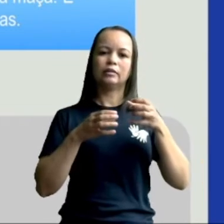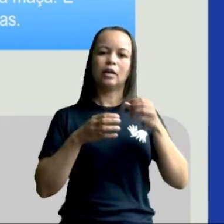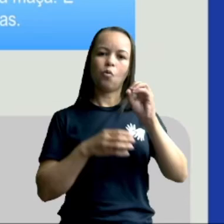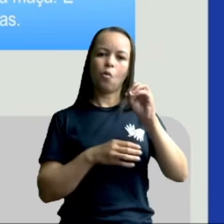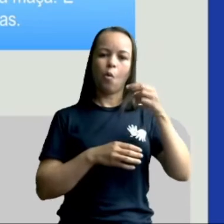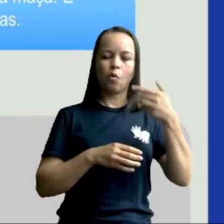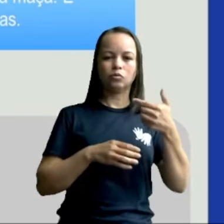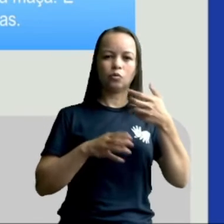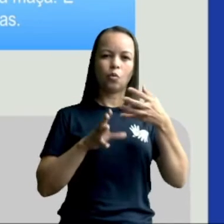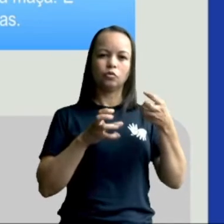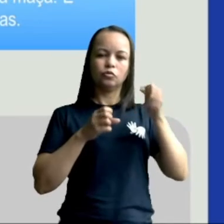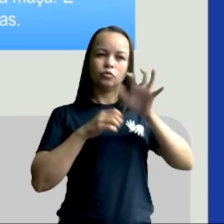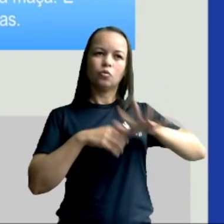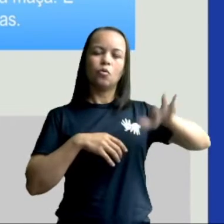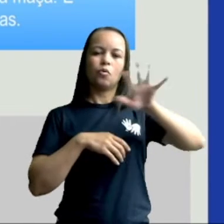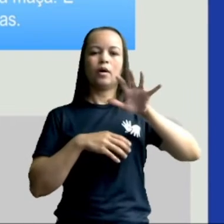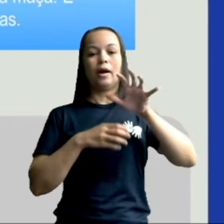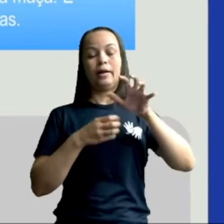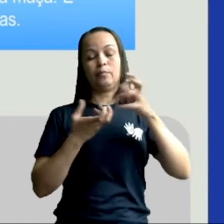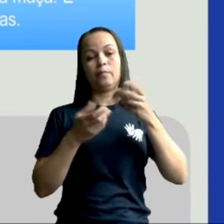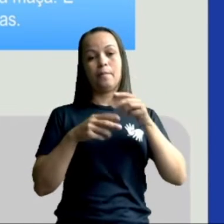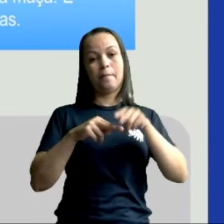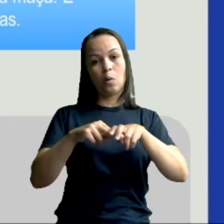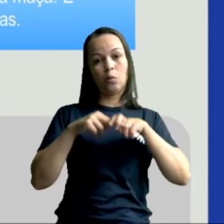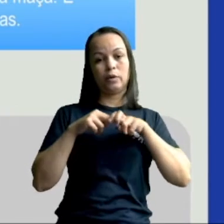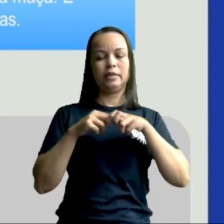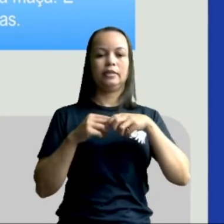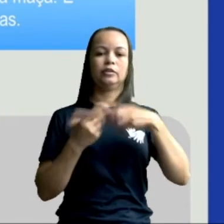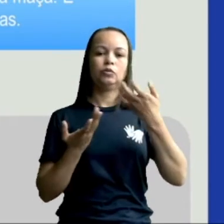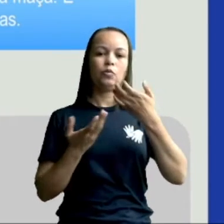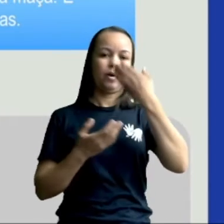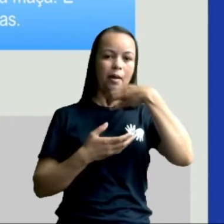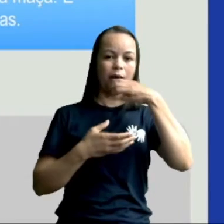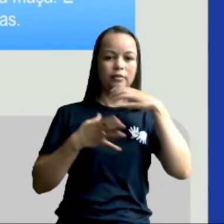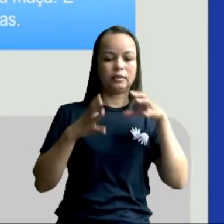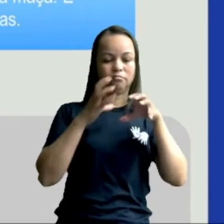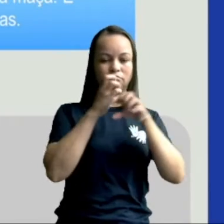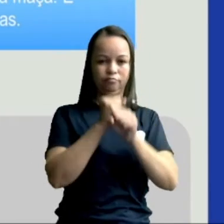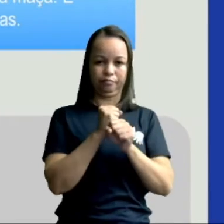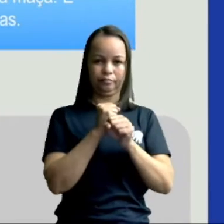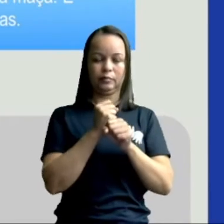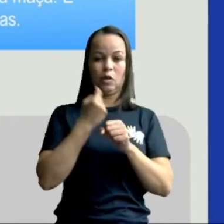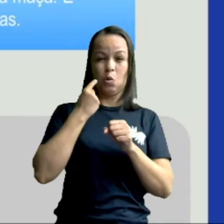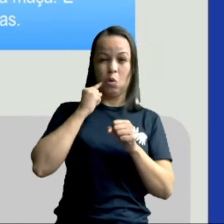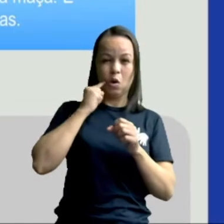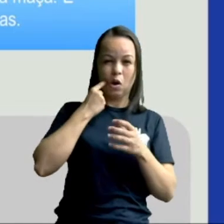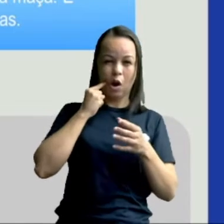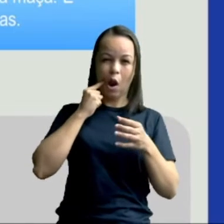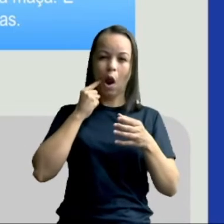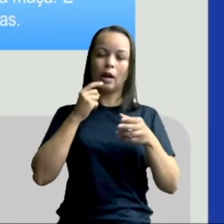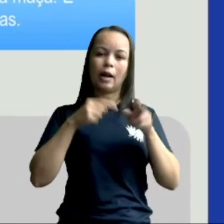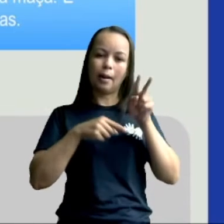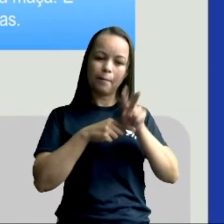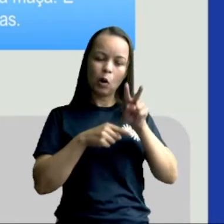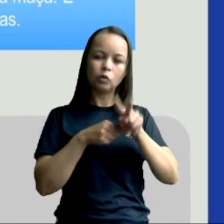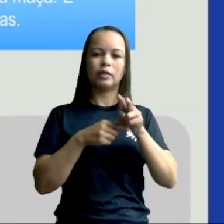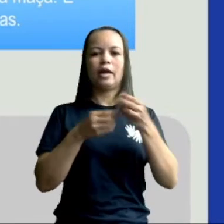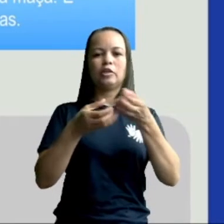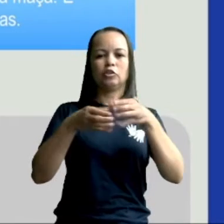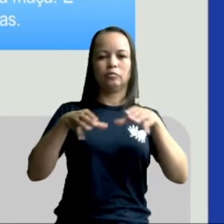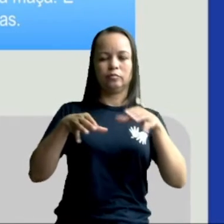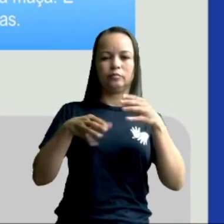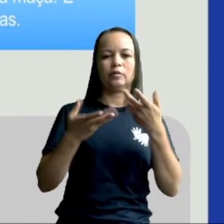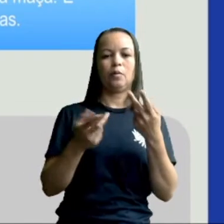ar, por isso a maçã escurece. O limão, ele previne o escurecimento da fruta por 2